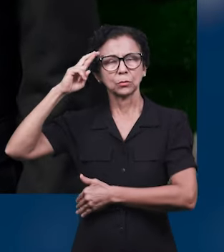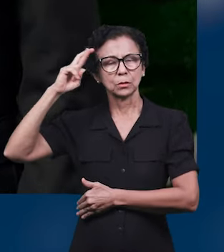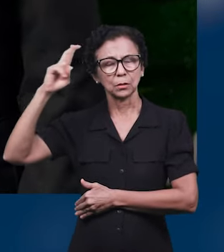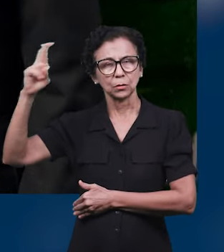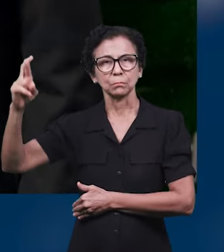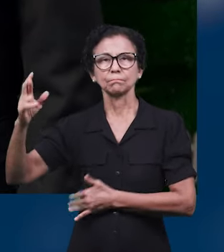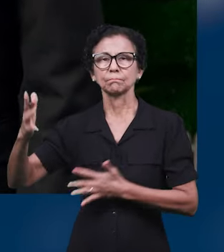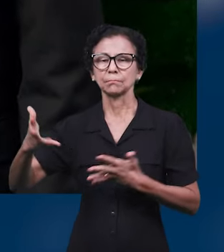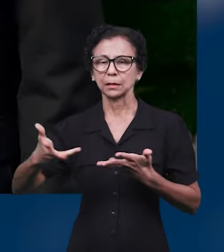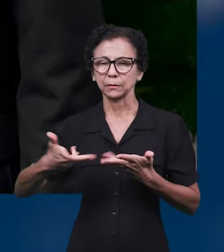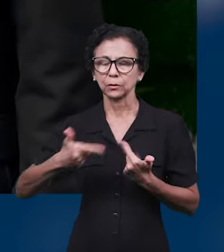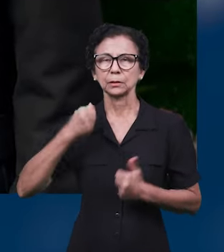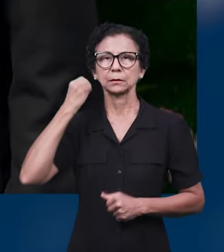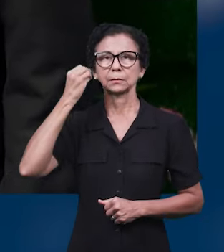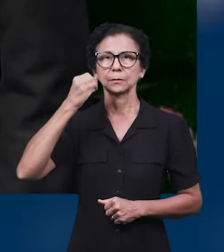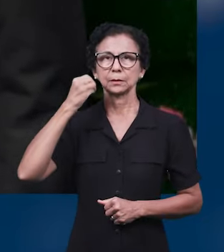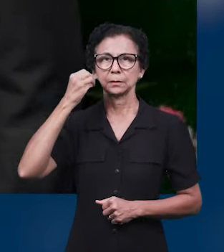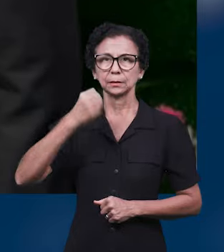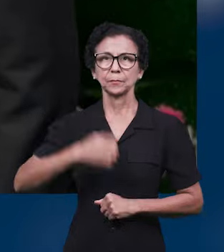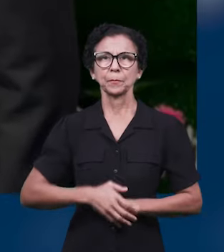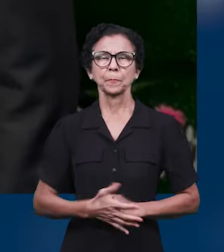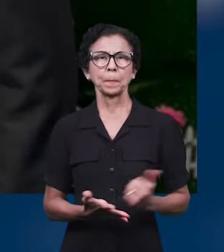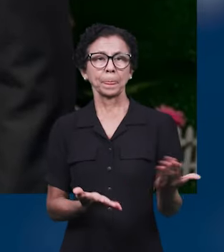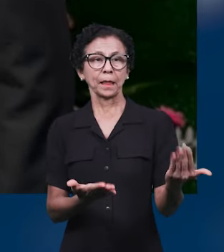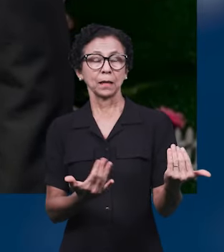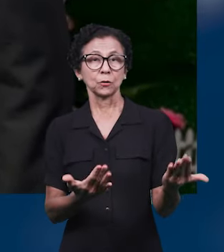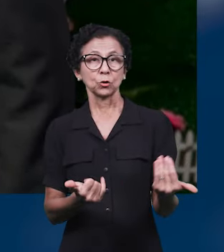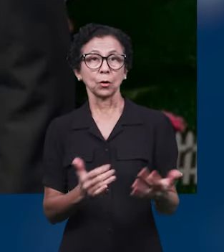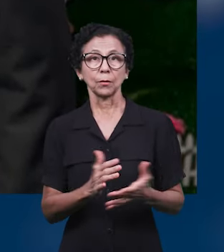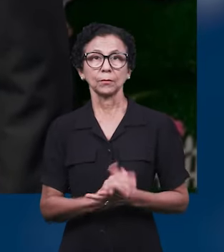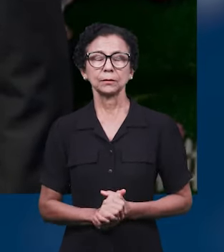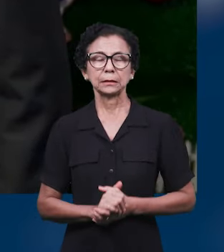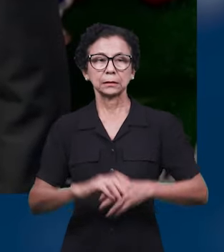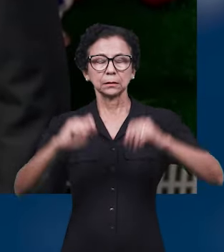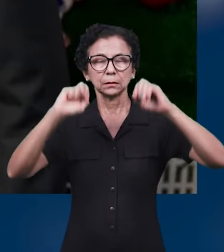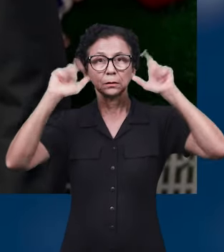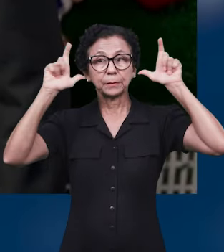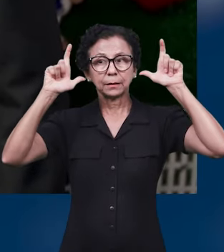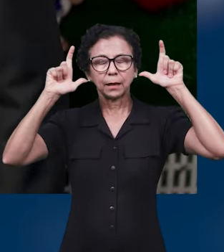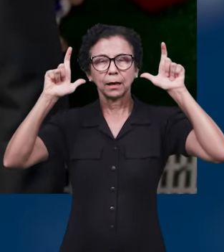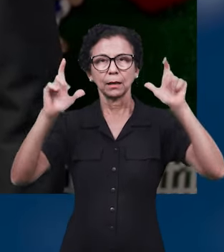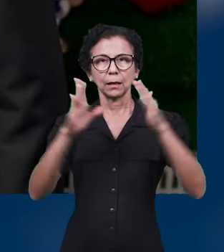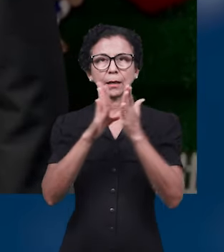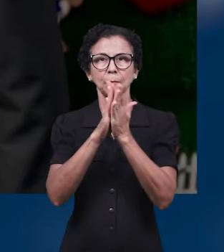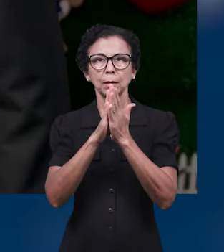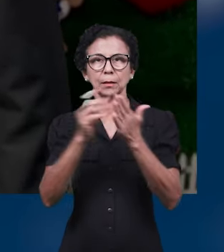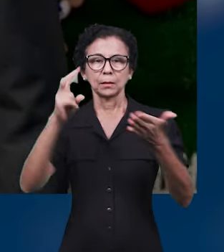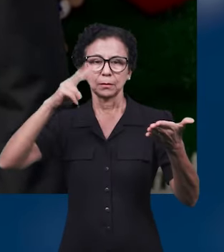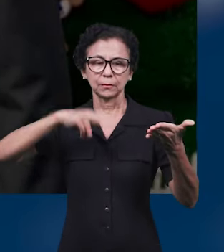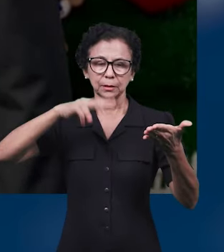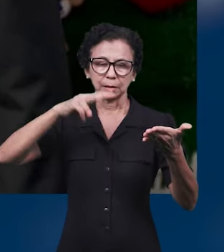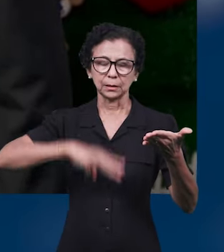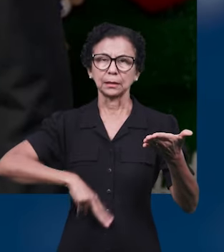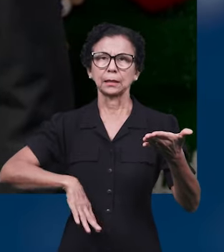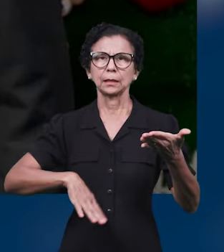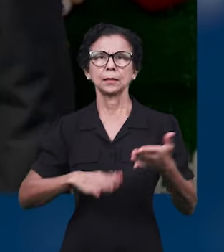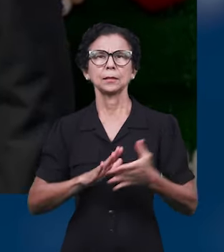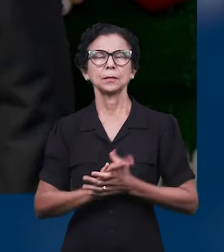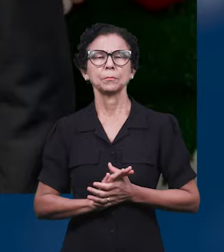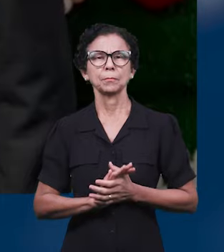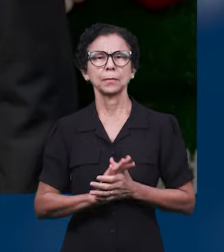Temos tido várias experiências. Irmãos se aquebrantando, outros sendo vasos para